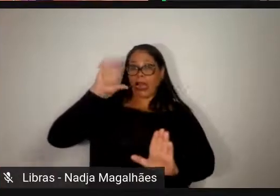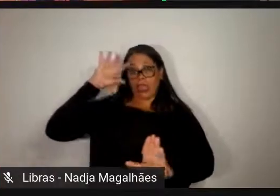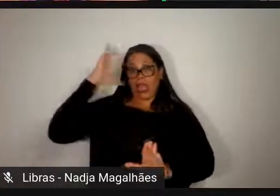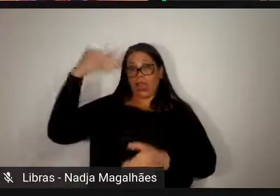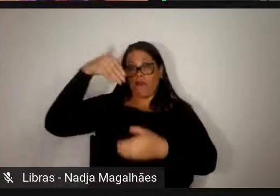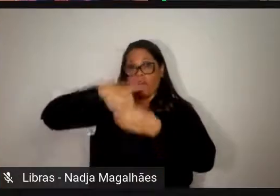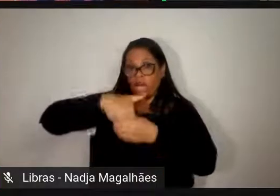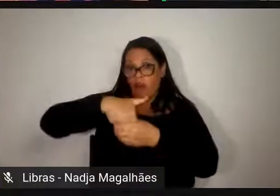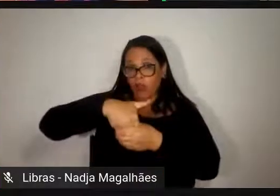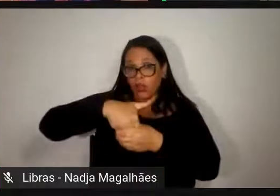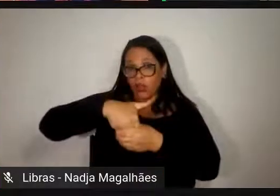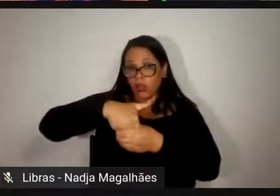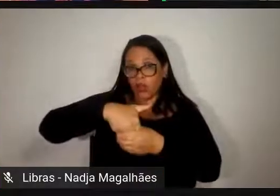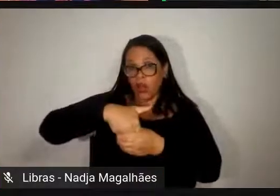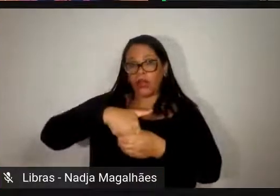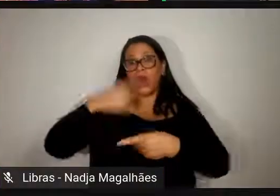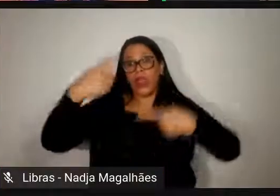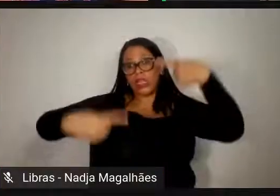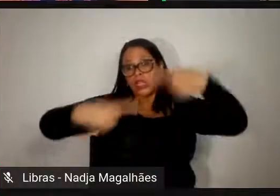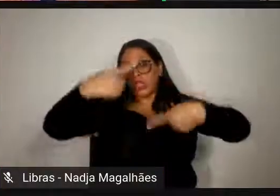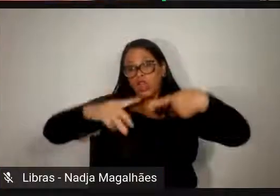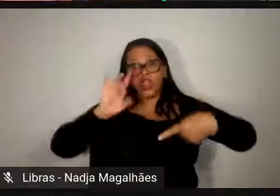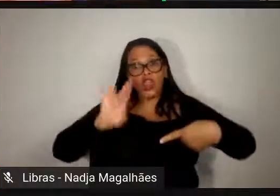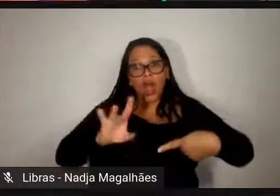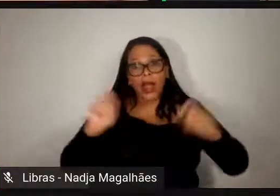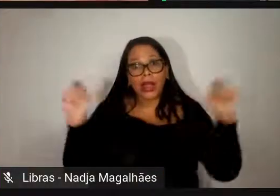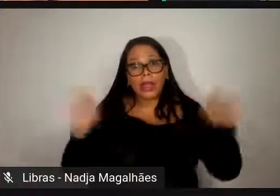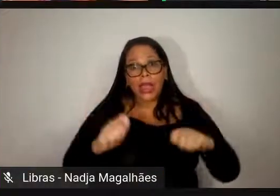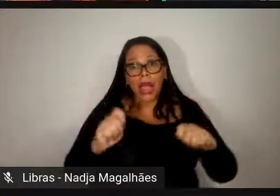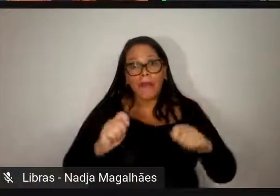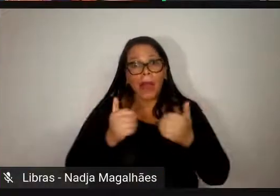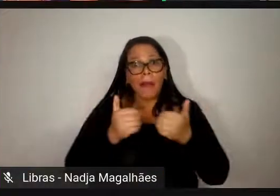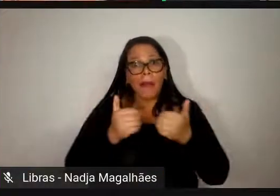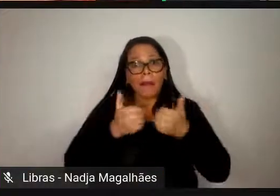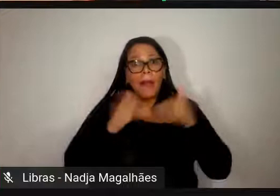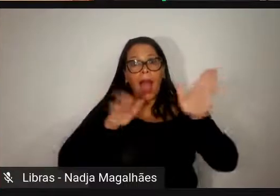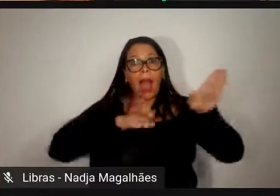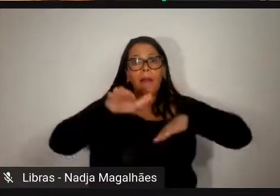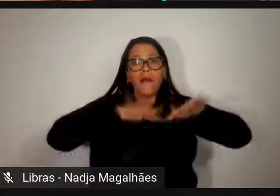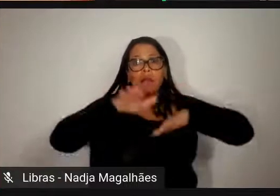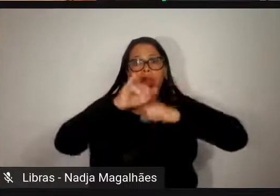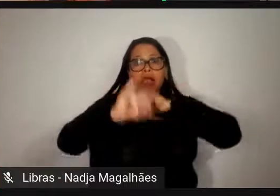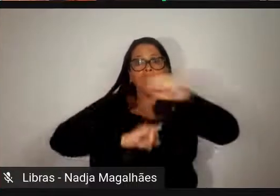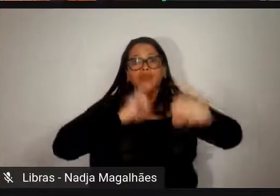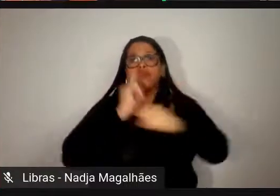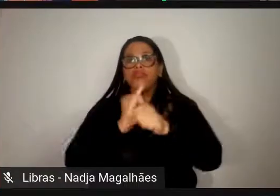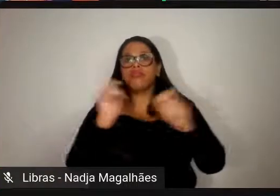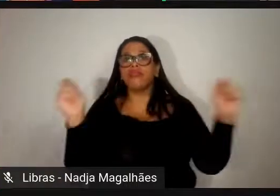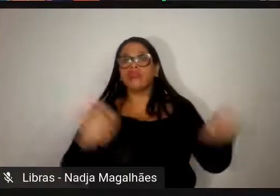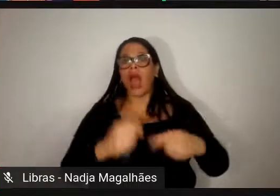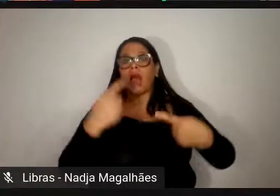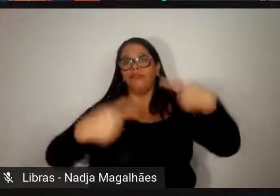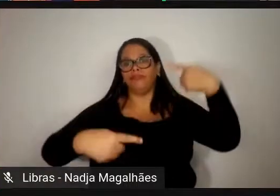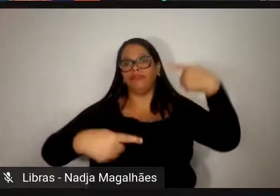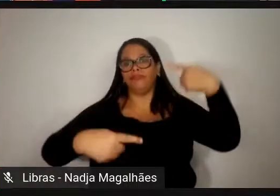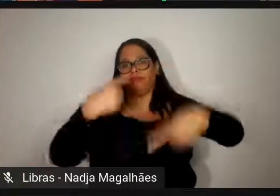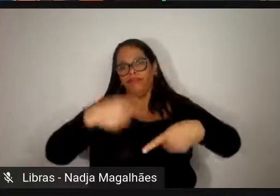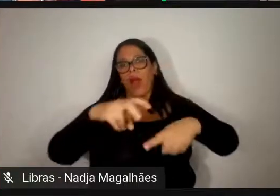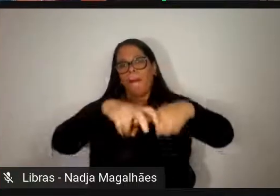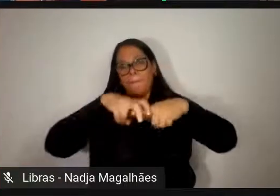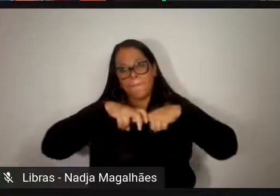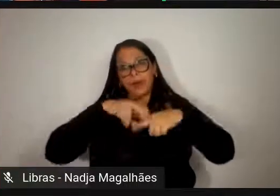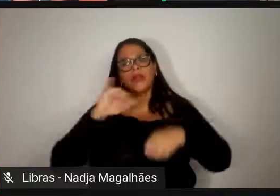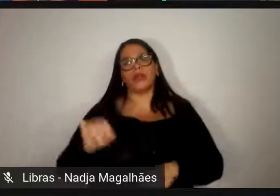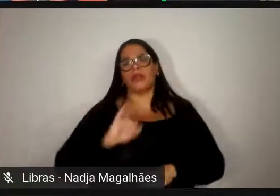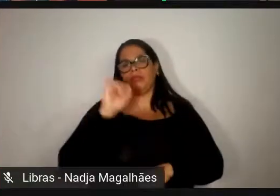lá, enquanto eles estão discutindo, já é possível, por exemplo, haver uma mobilização na internet, né? Então, é por isso que elas foram